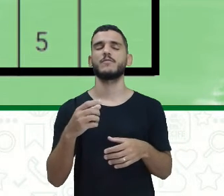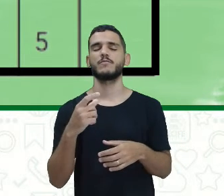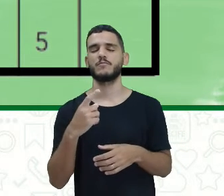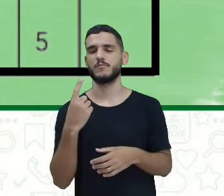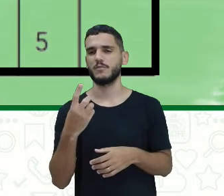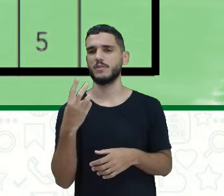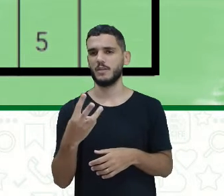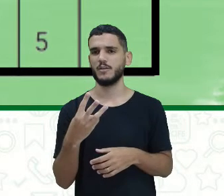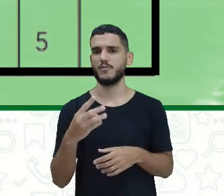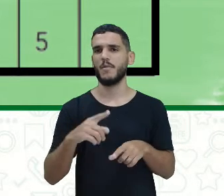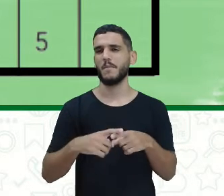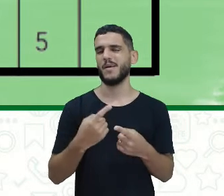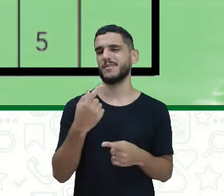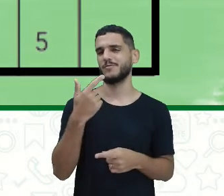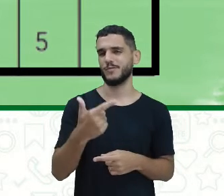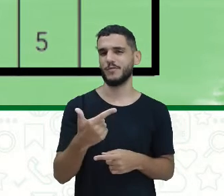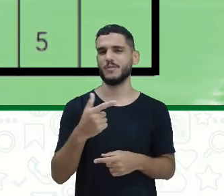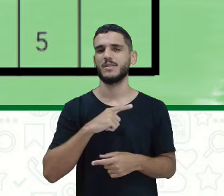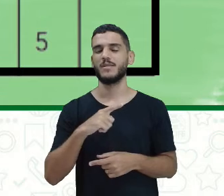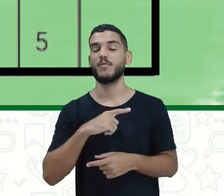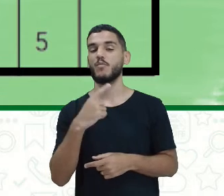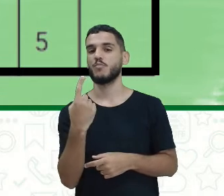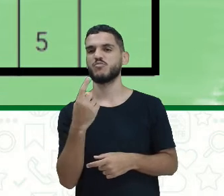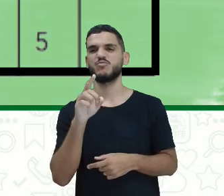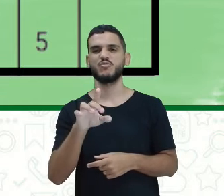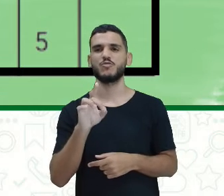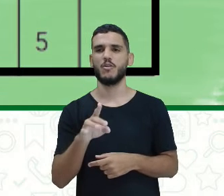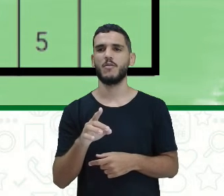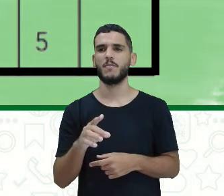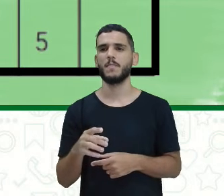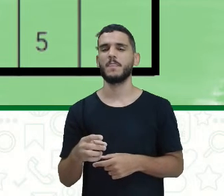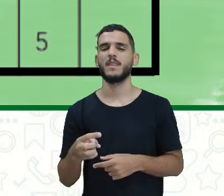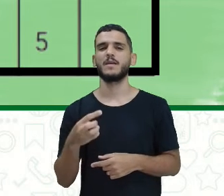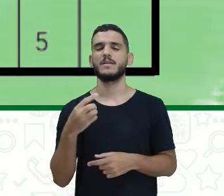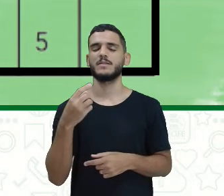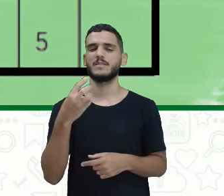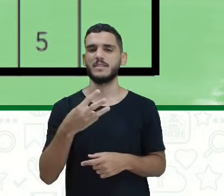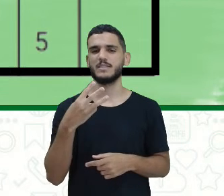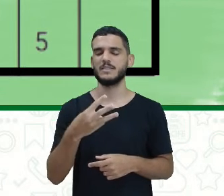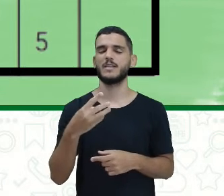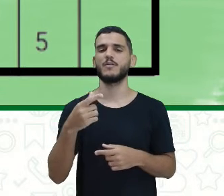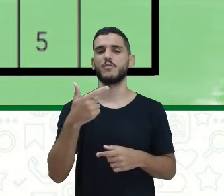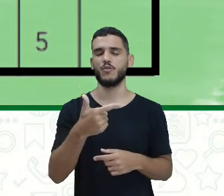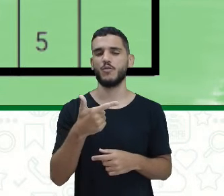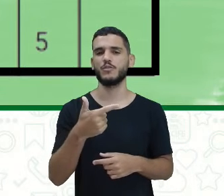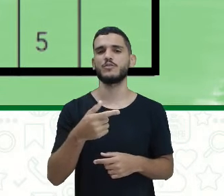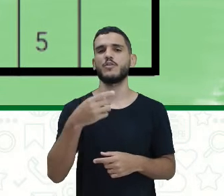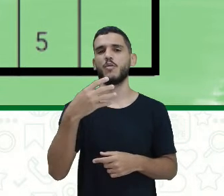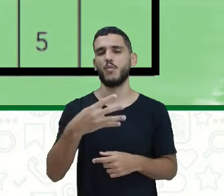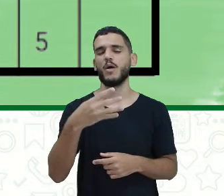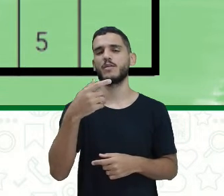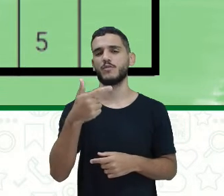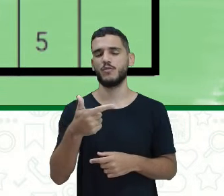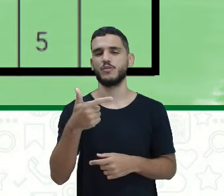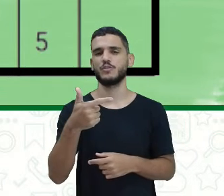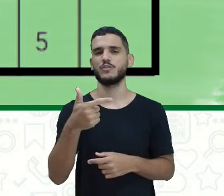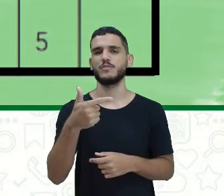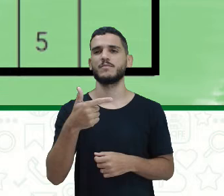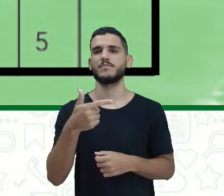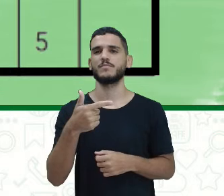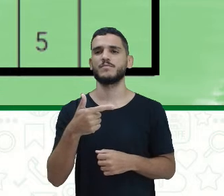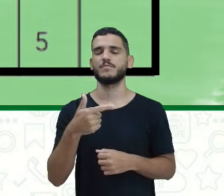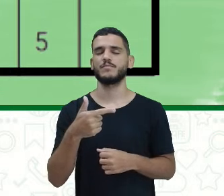gols, mas no segundo eu só tive 1 gol, no terceiro eu tive 2, no quarto eu tive 2, tá